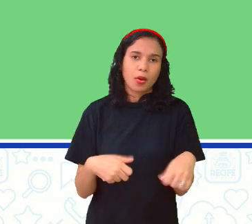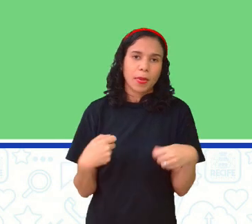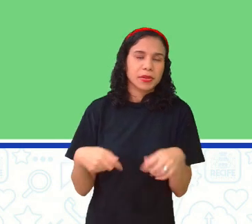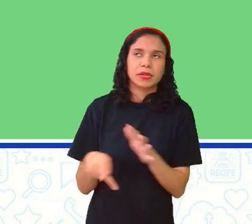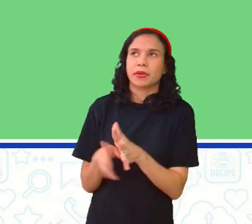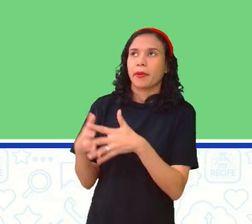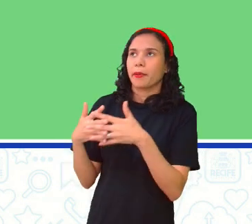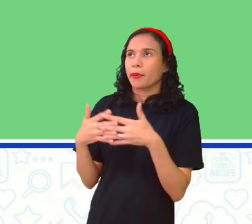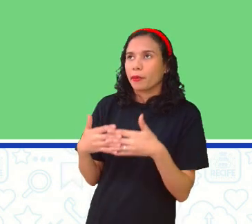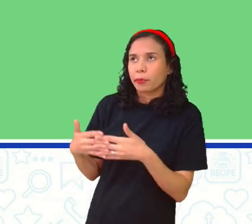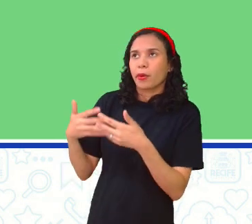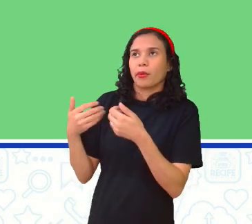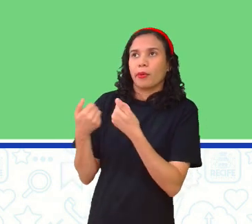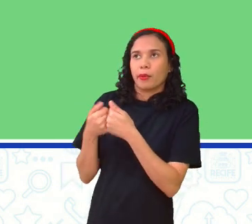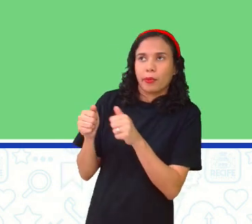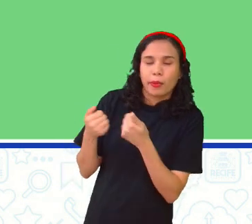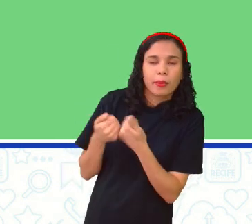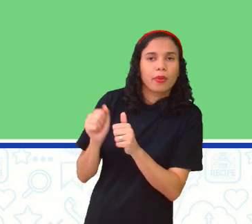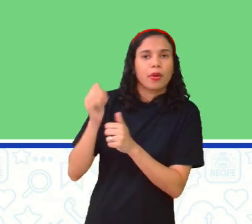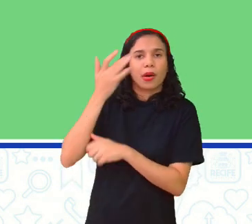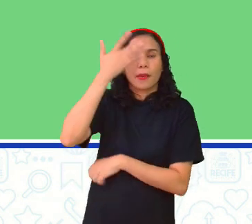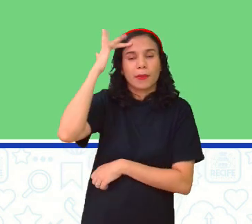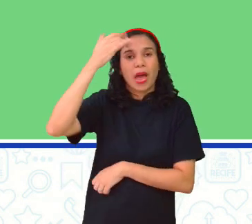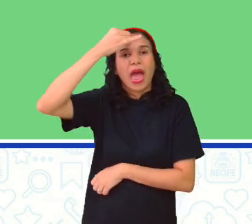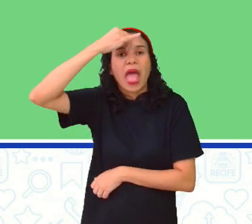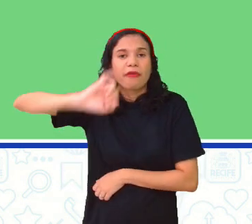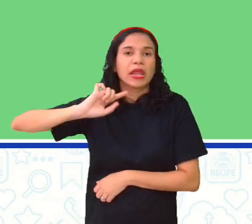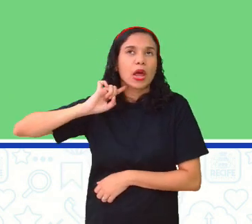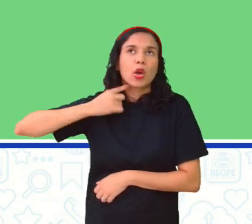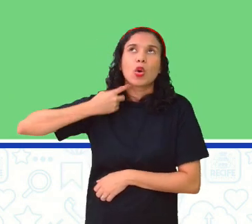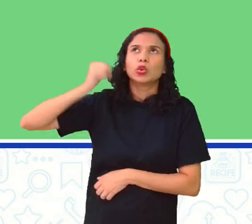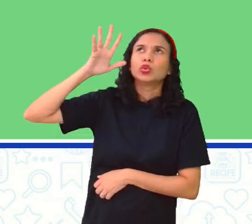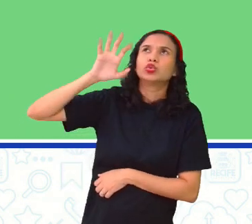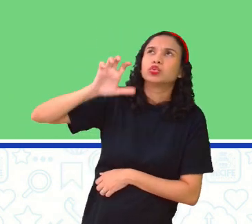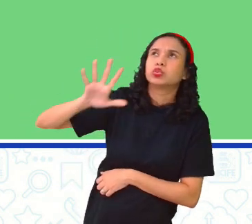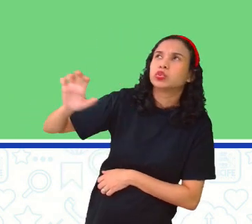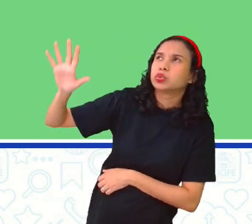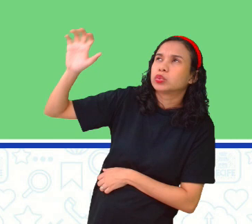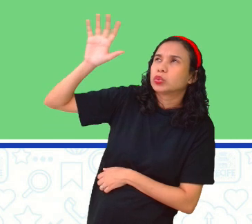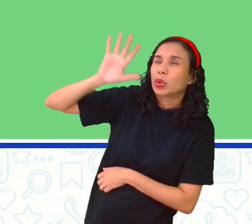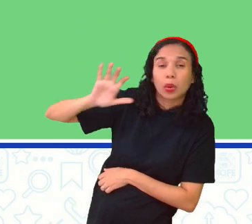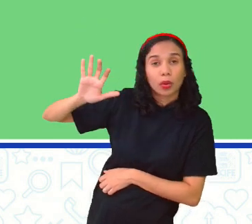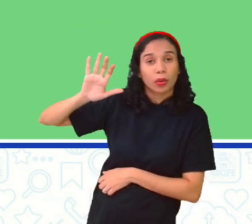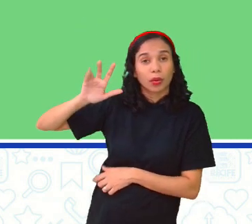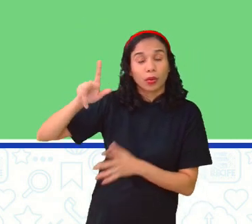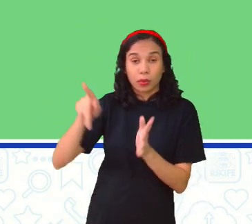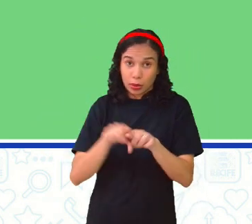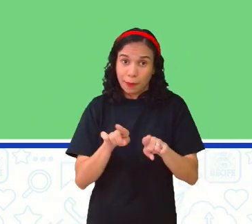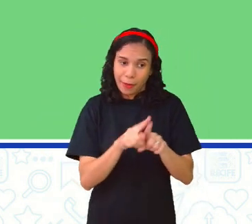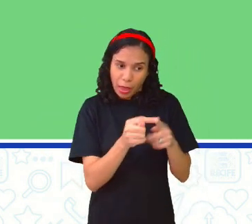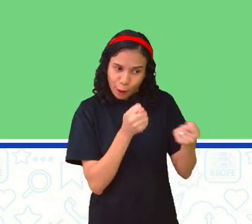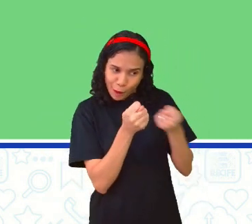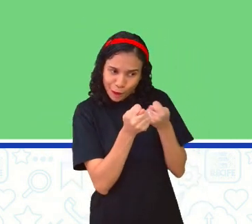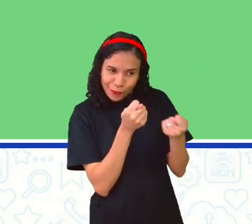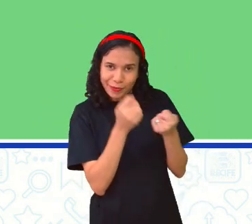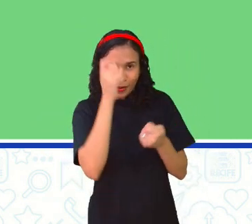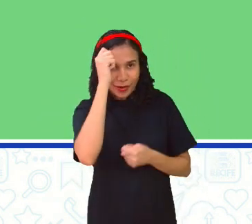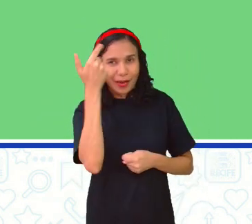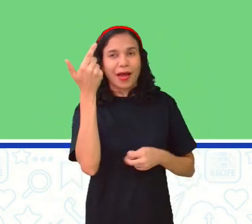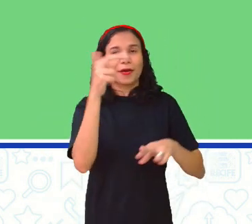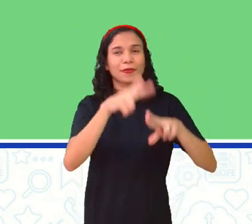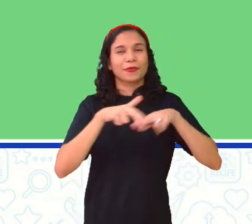transporte, você está evitando poluição do meio ambiente, não é? Economizando também. E